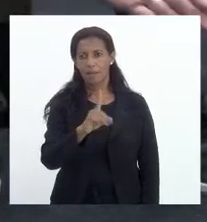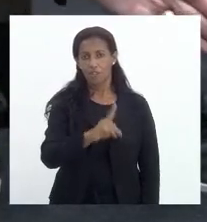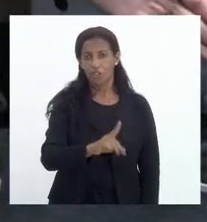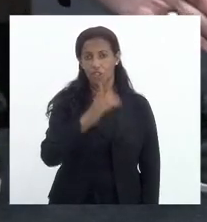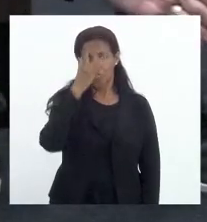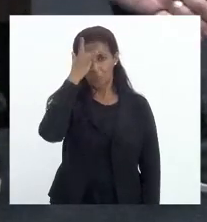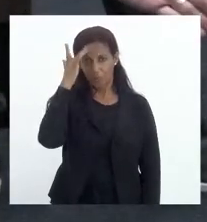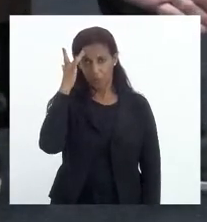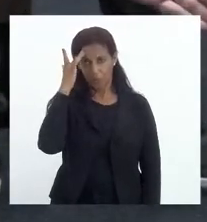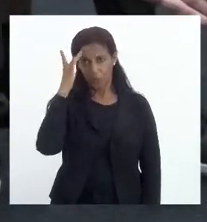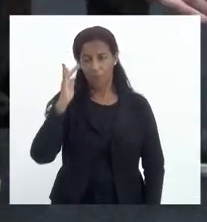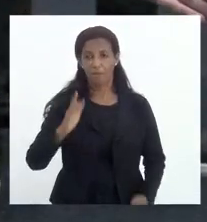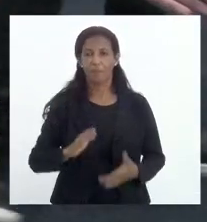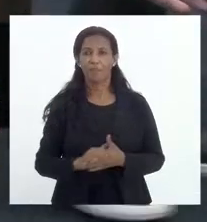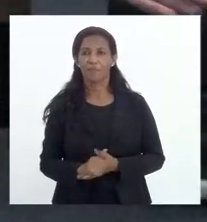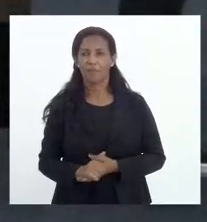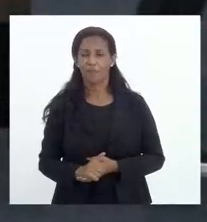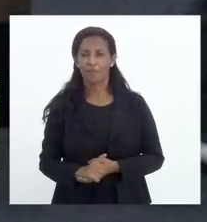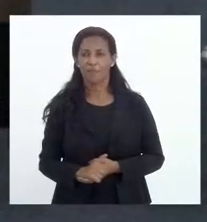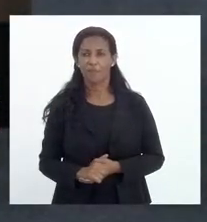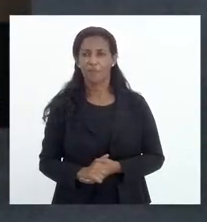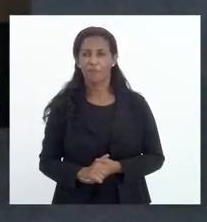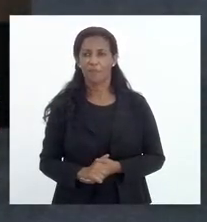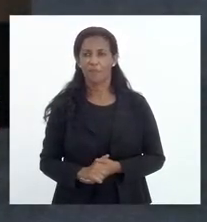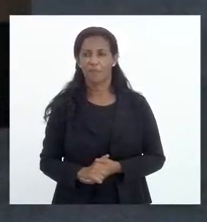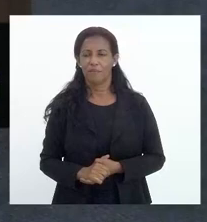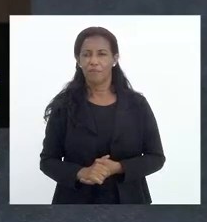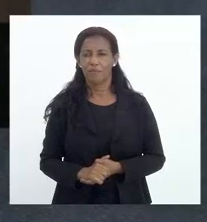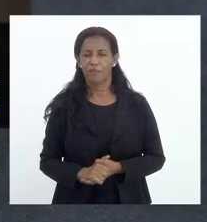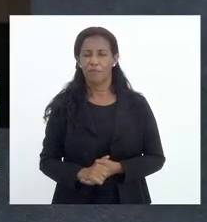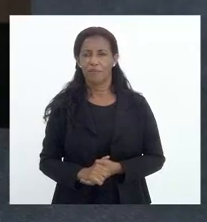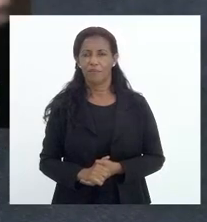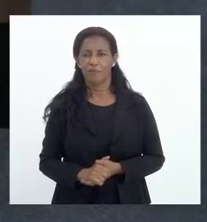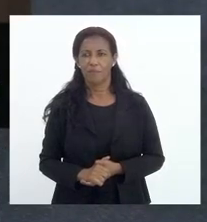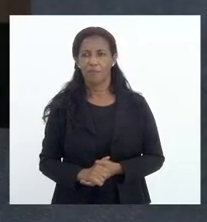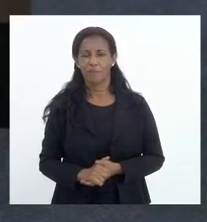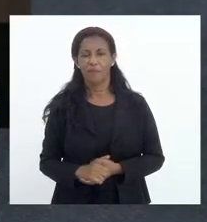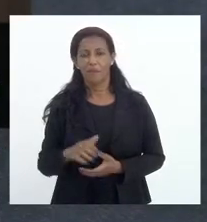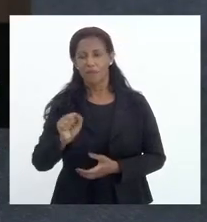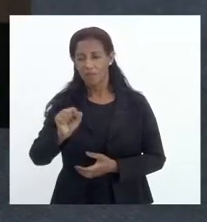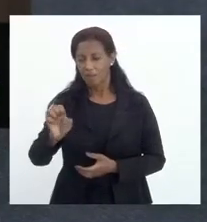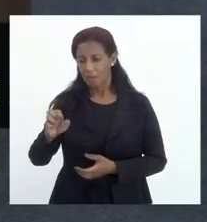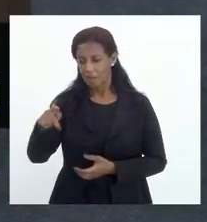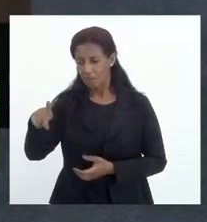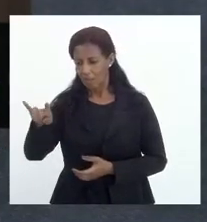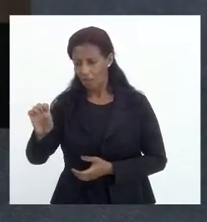pessoal e encargos pessoais da PGE. Só um minuto, só para terminar. Você vai para a CEAP,